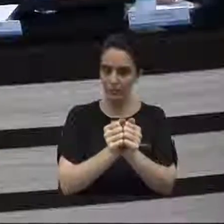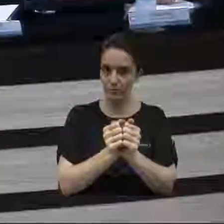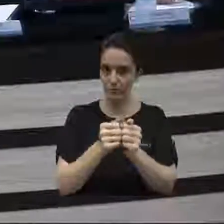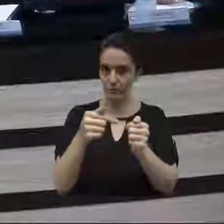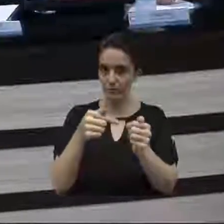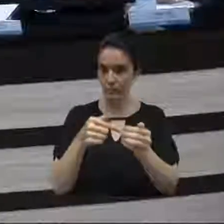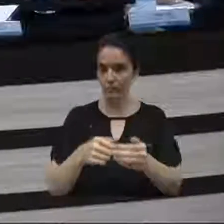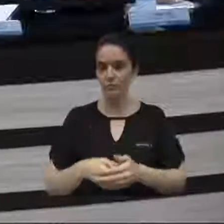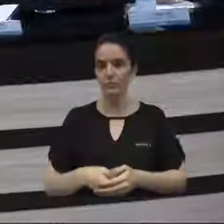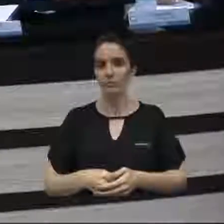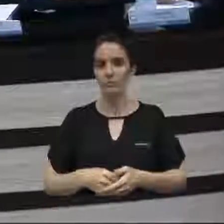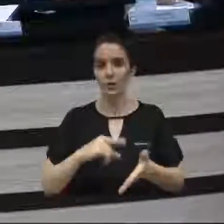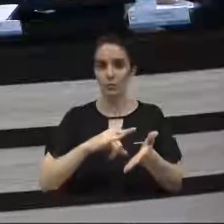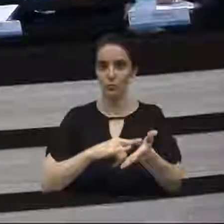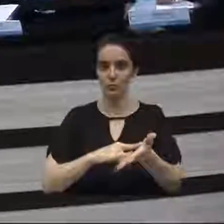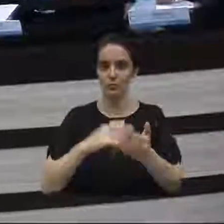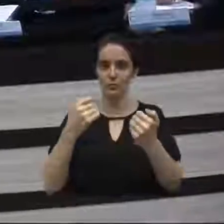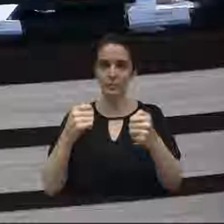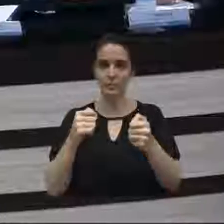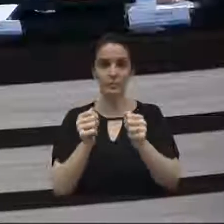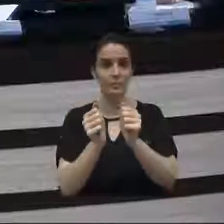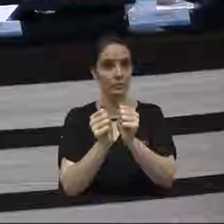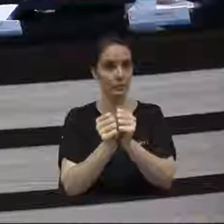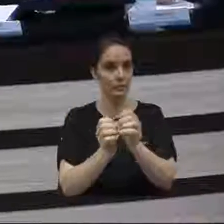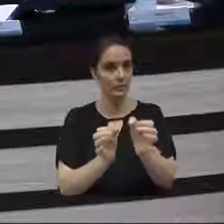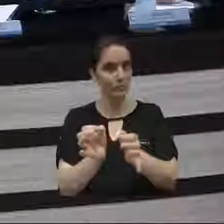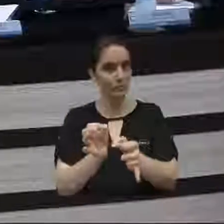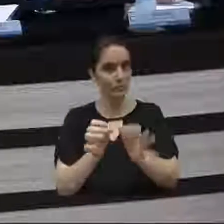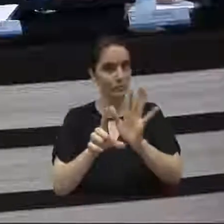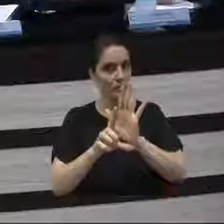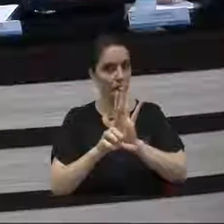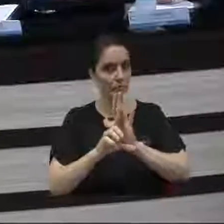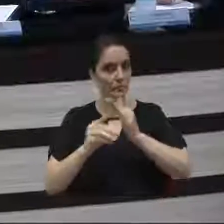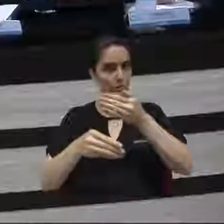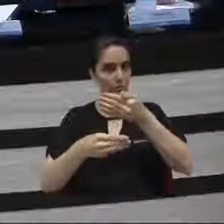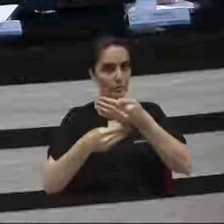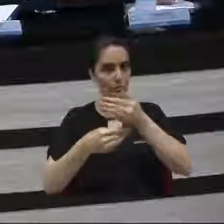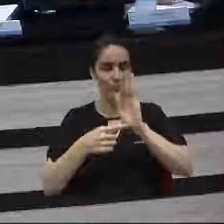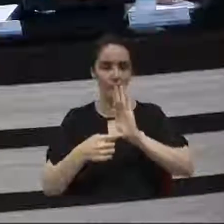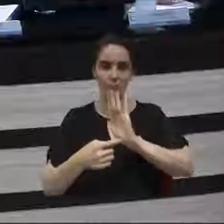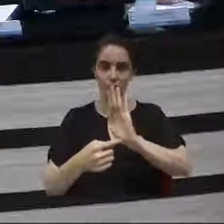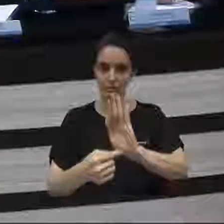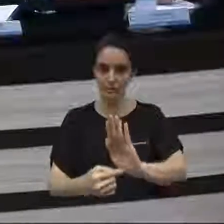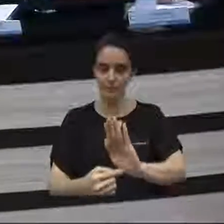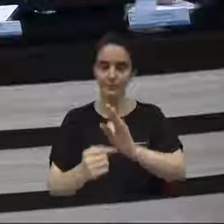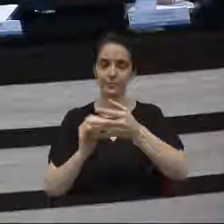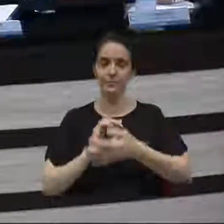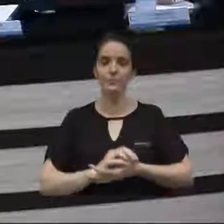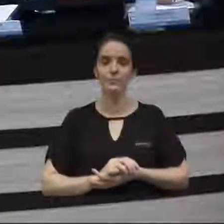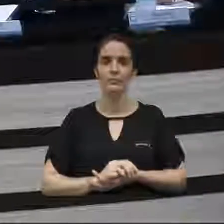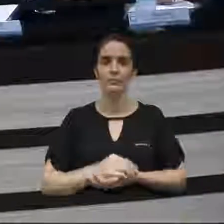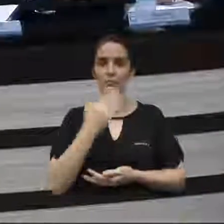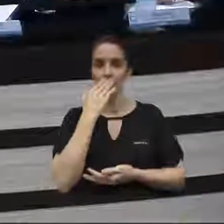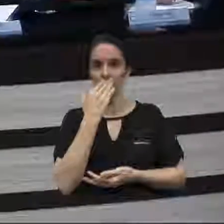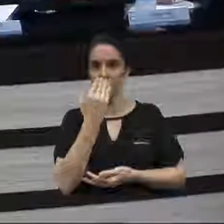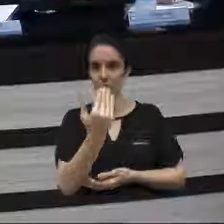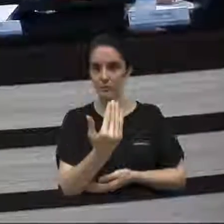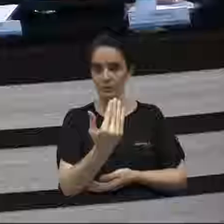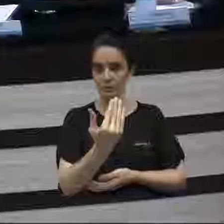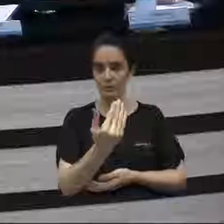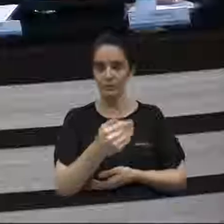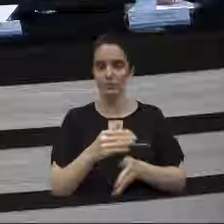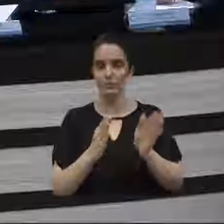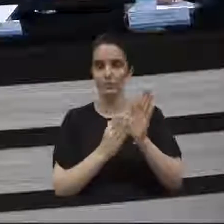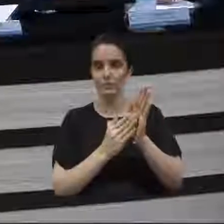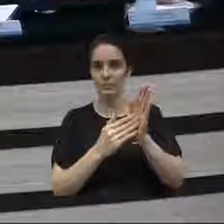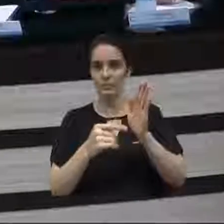sentido que a mesma faça parte integrante do projeto de lei complementar ora apresentado. Solicitamos que a presente proposta